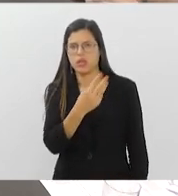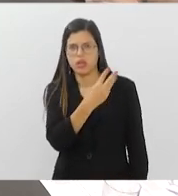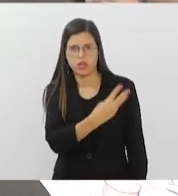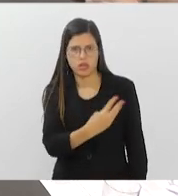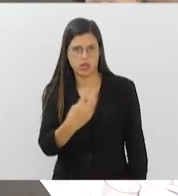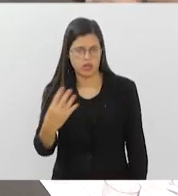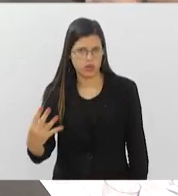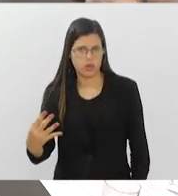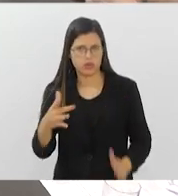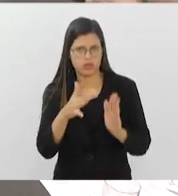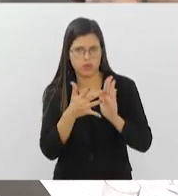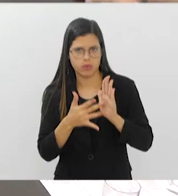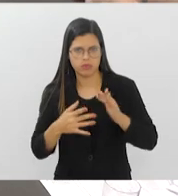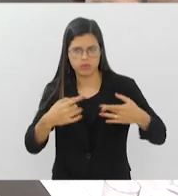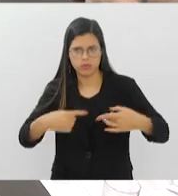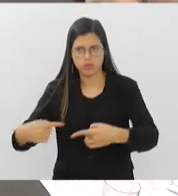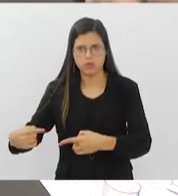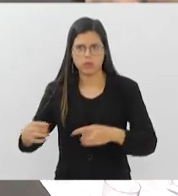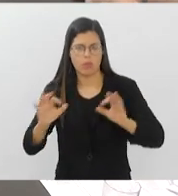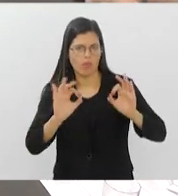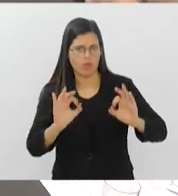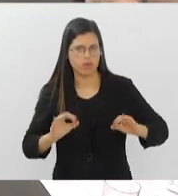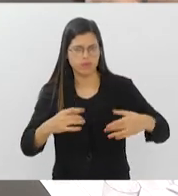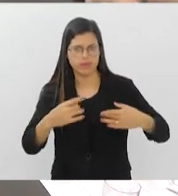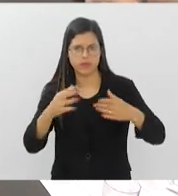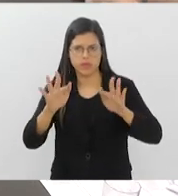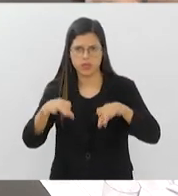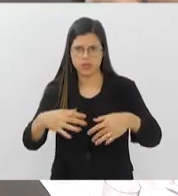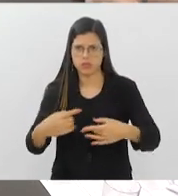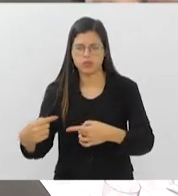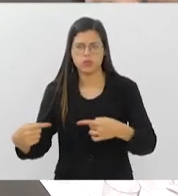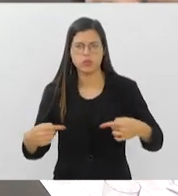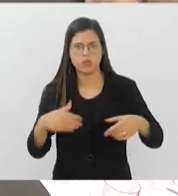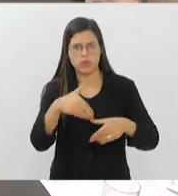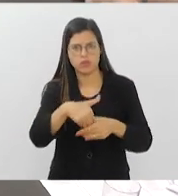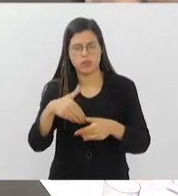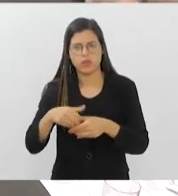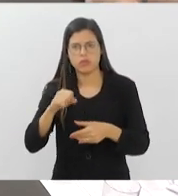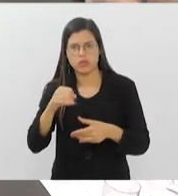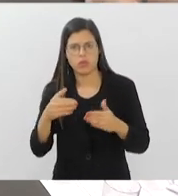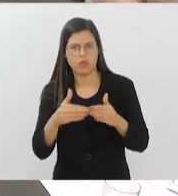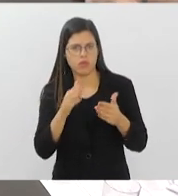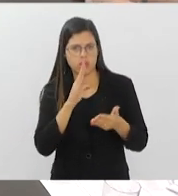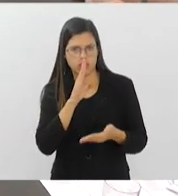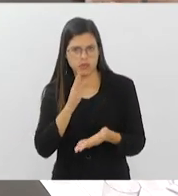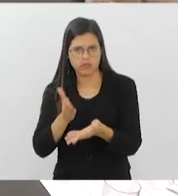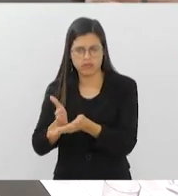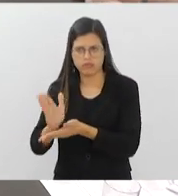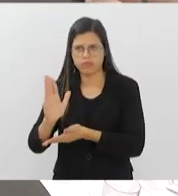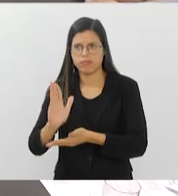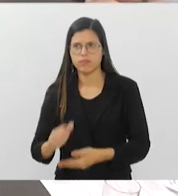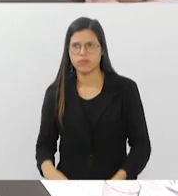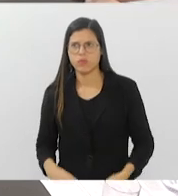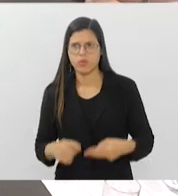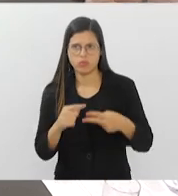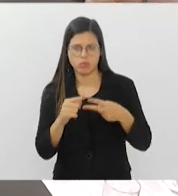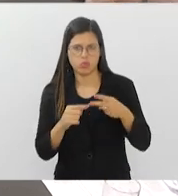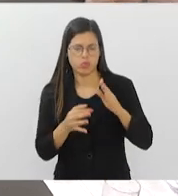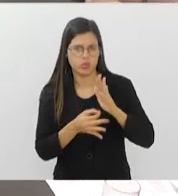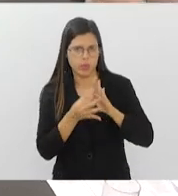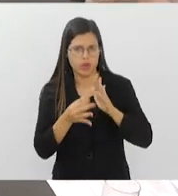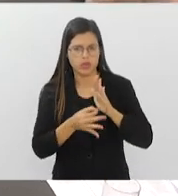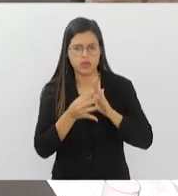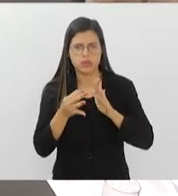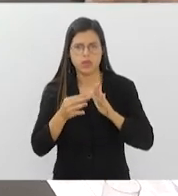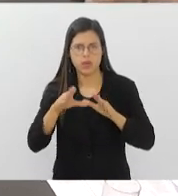da pauta em discussão. Não havendo quem queira discutir, encerrada a discussão. Em votação, senhores que aprovam, permaneçam como estão. Aprovados os dois pareceres